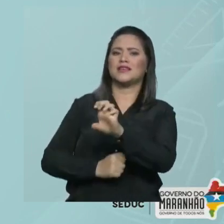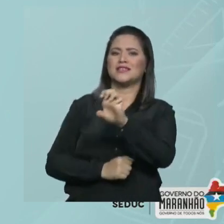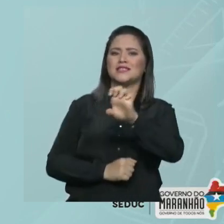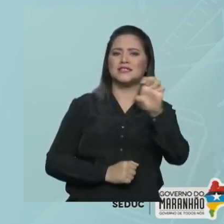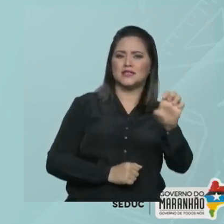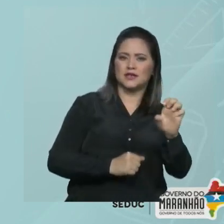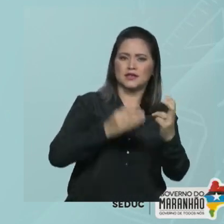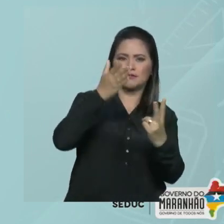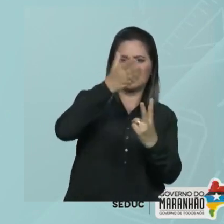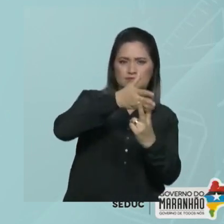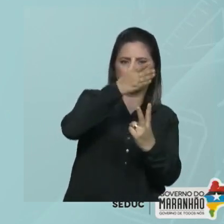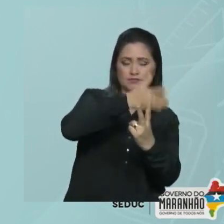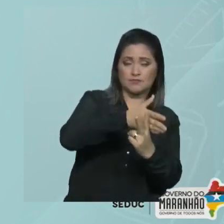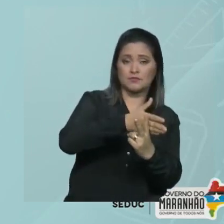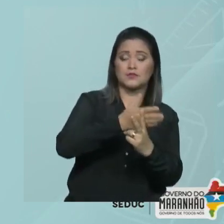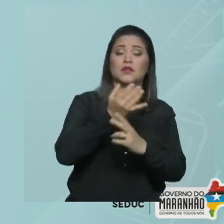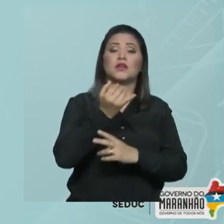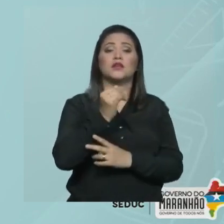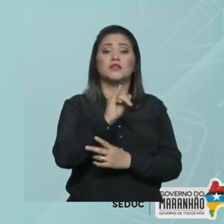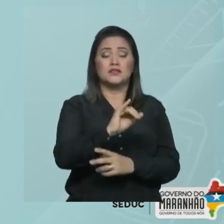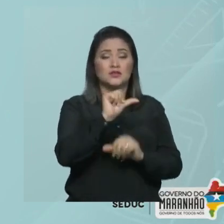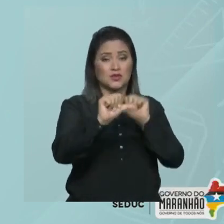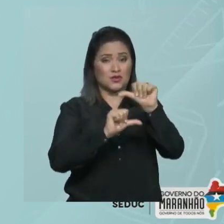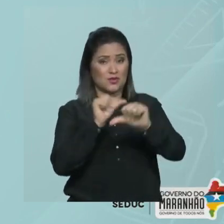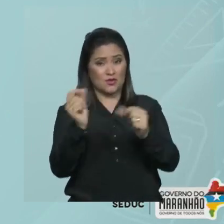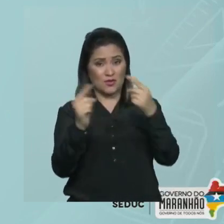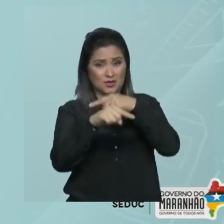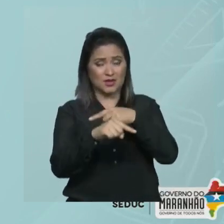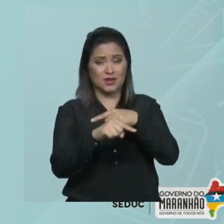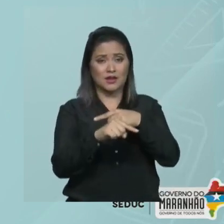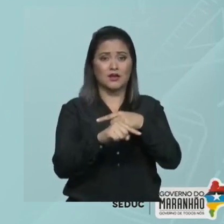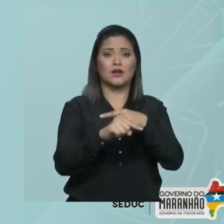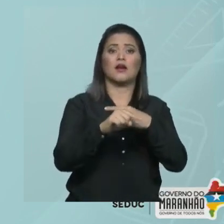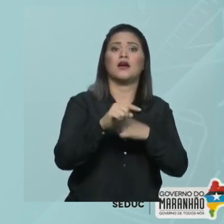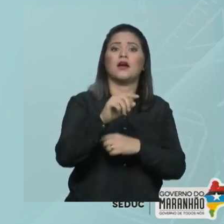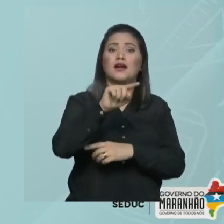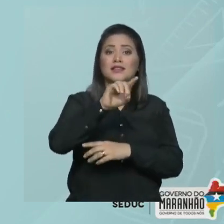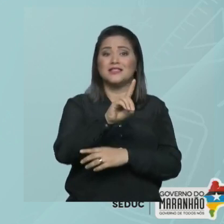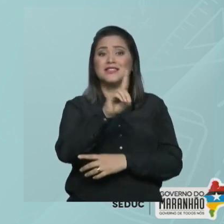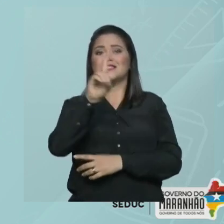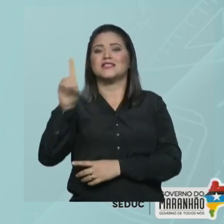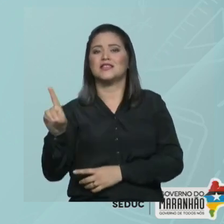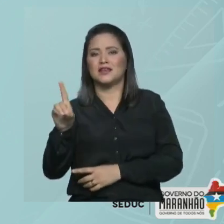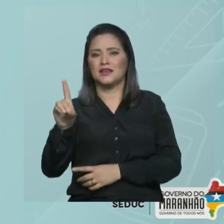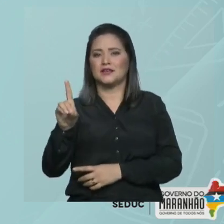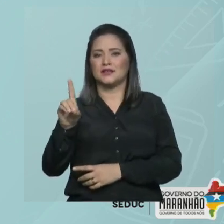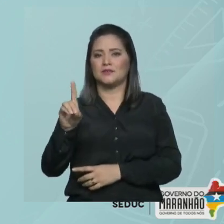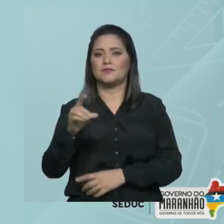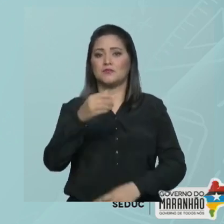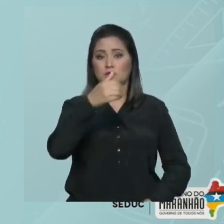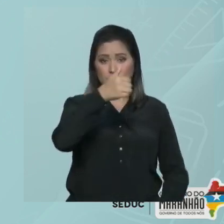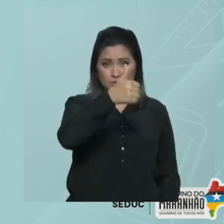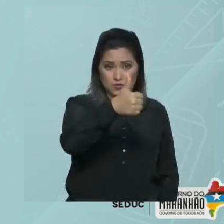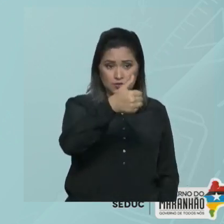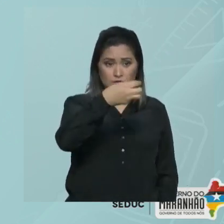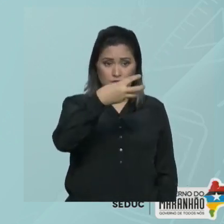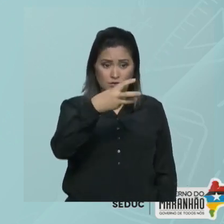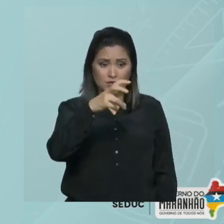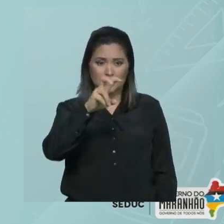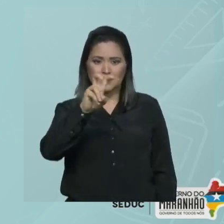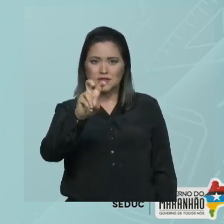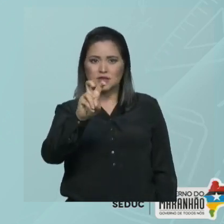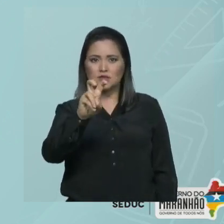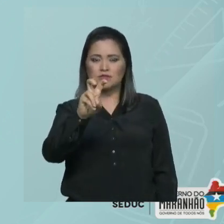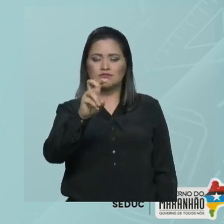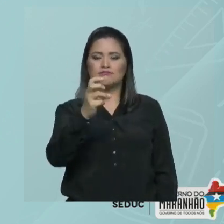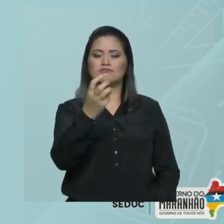direita, essa vírgula vai ficar entre o 3 e o 5, resultando 13,5 sobre 100. Daí, eu vou